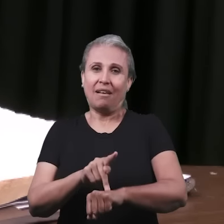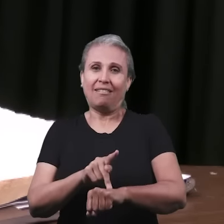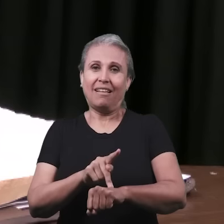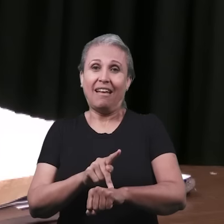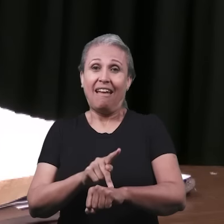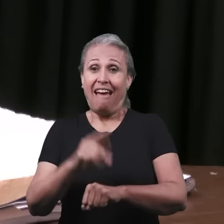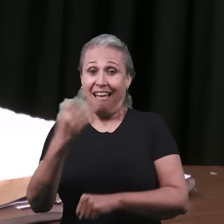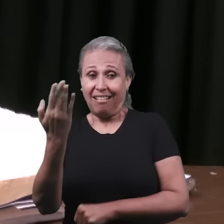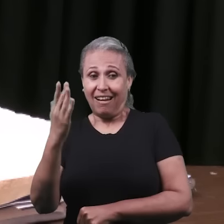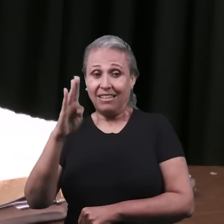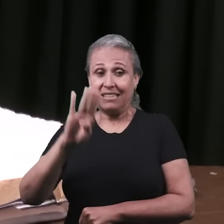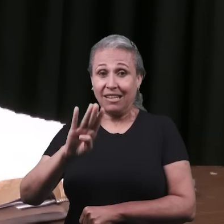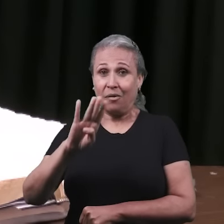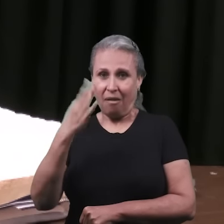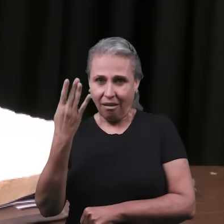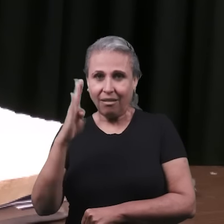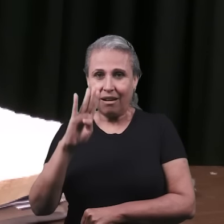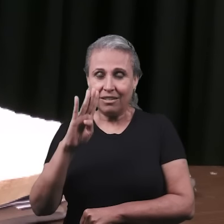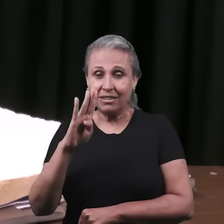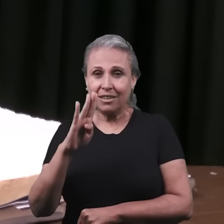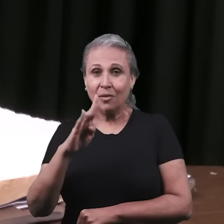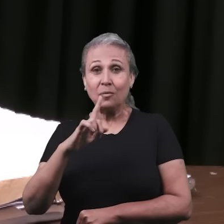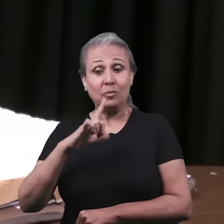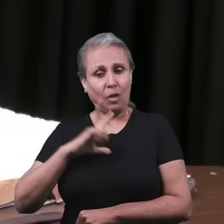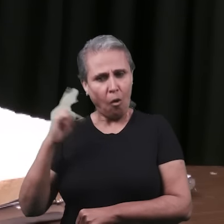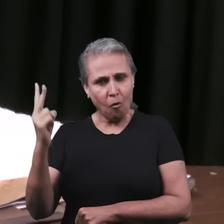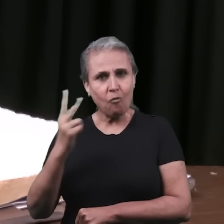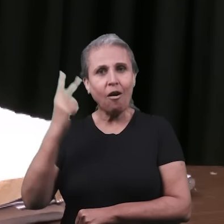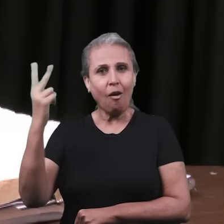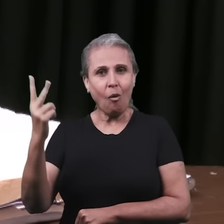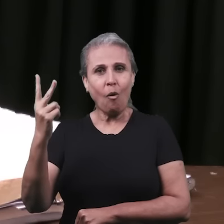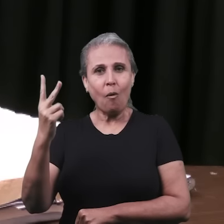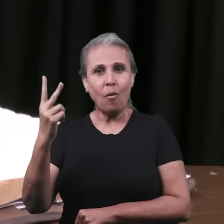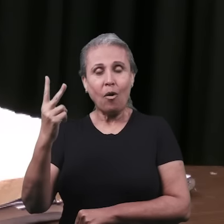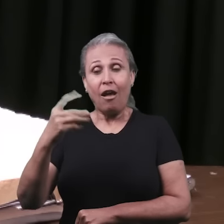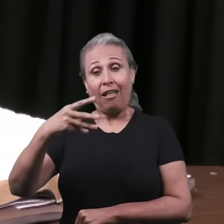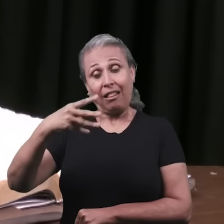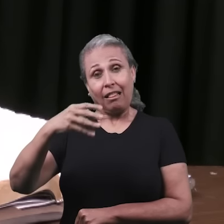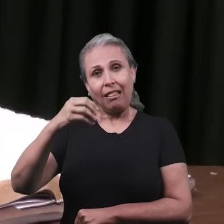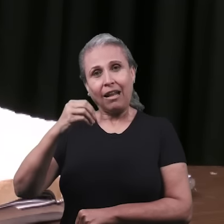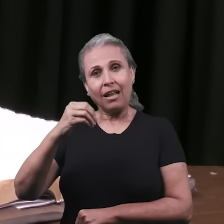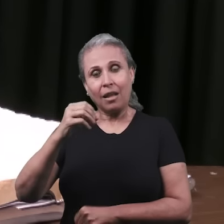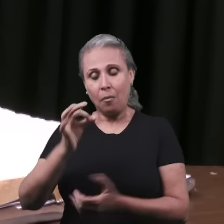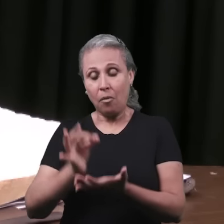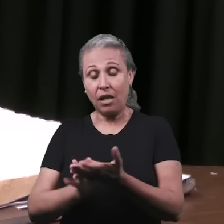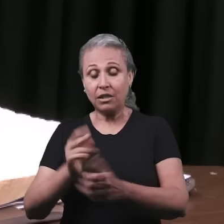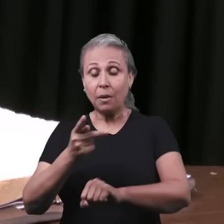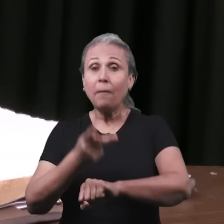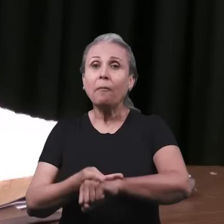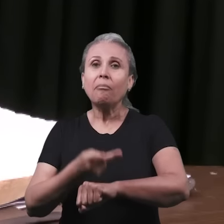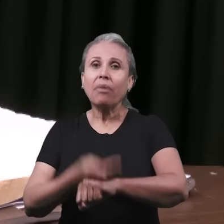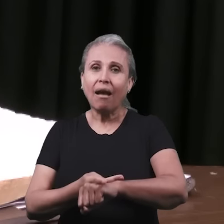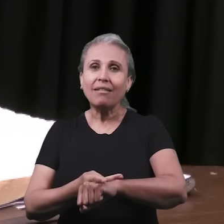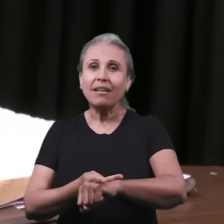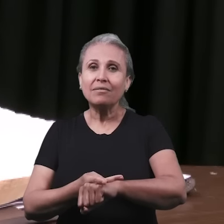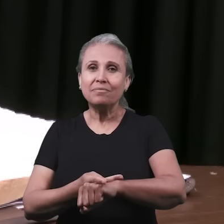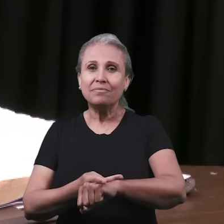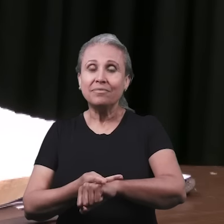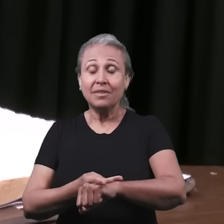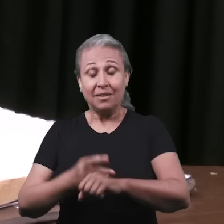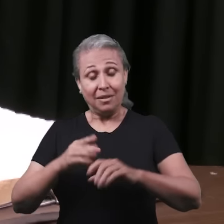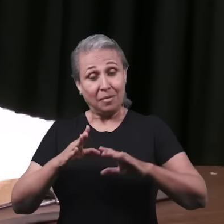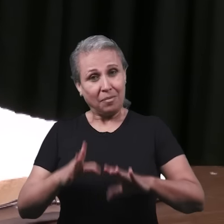tem um preço e também tem consequências. E no caso de Judas, as